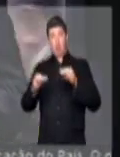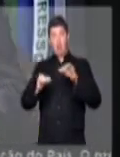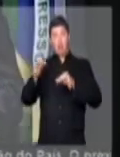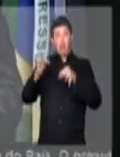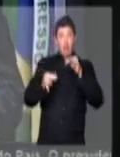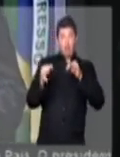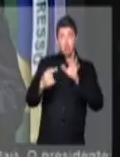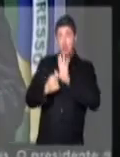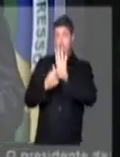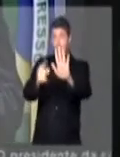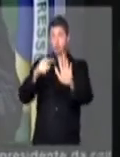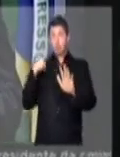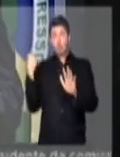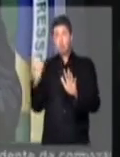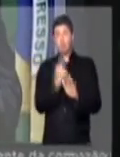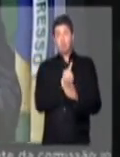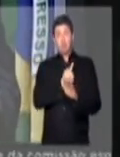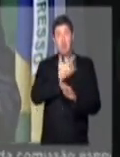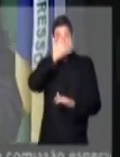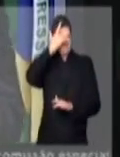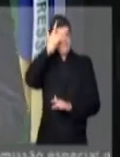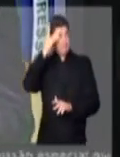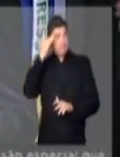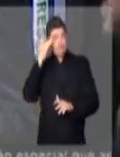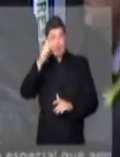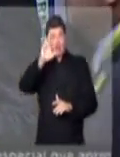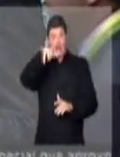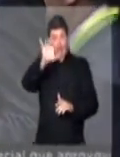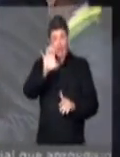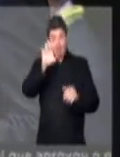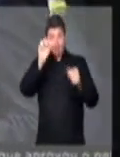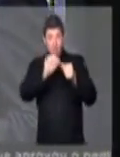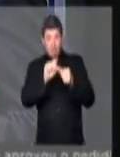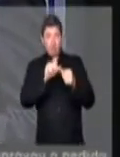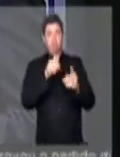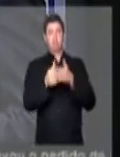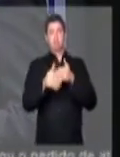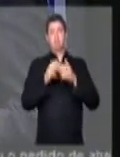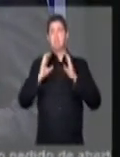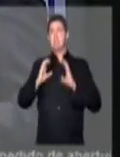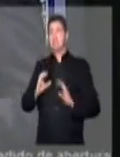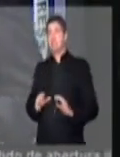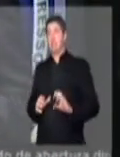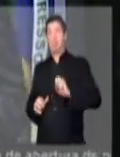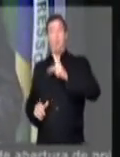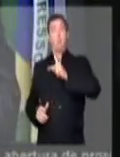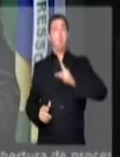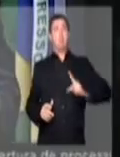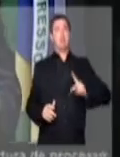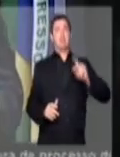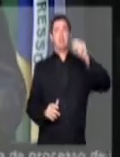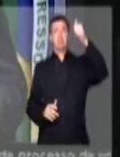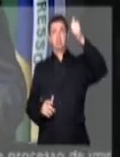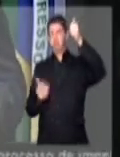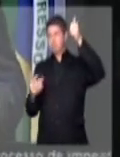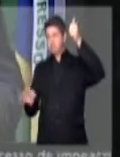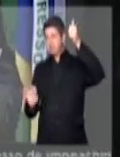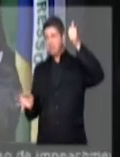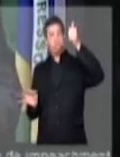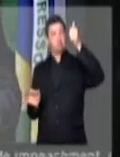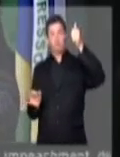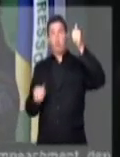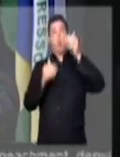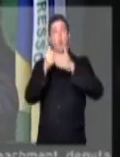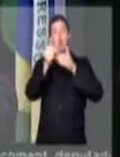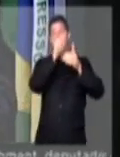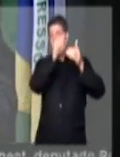todos nós que as pessoas que cometem crimes, seja um cidadão comum ou presidente da República, poderão